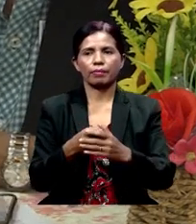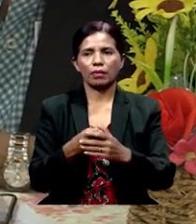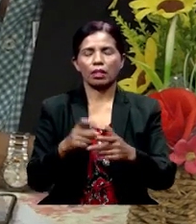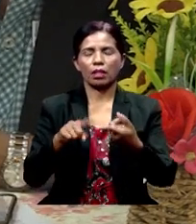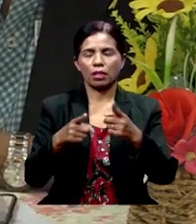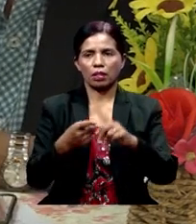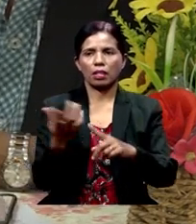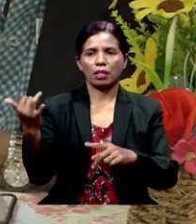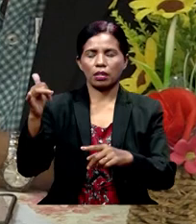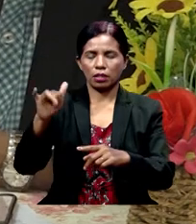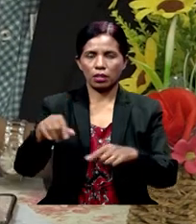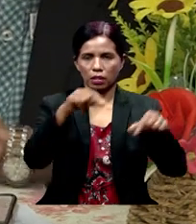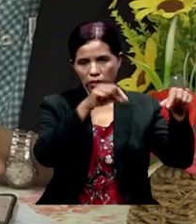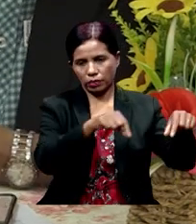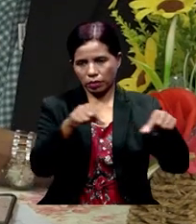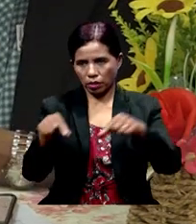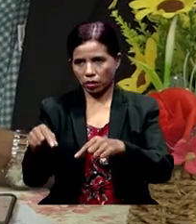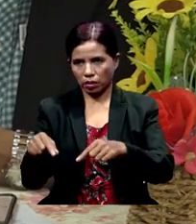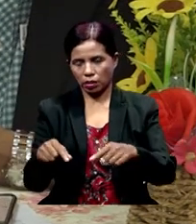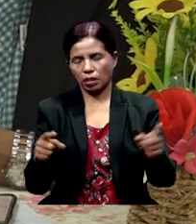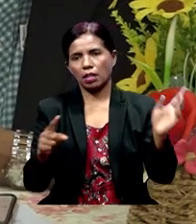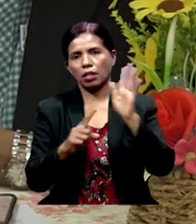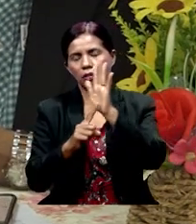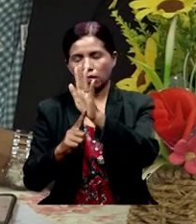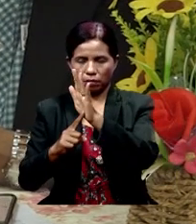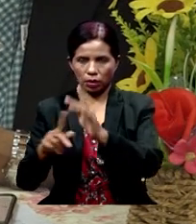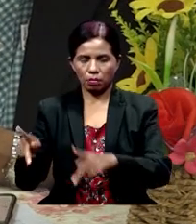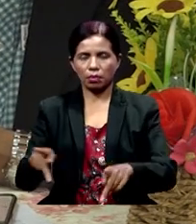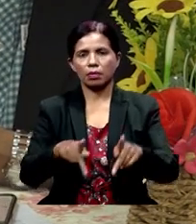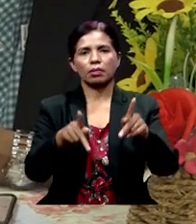kolega sira deficientes bai ha publiko